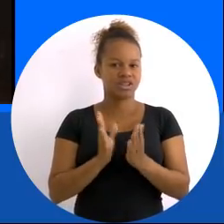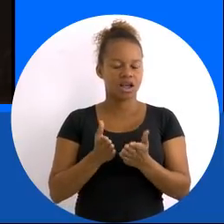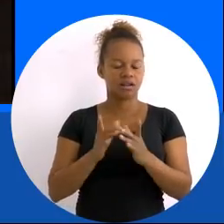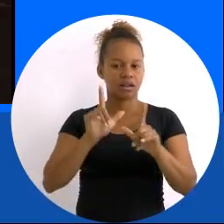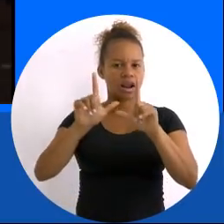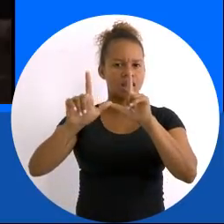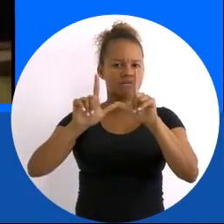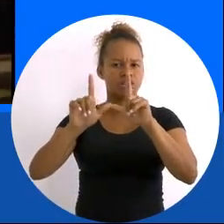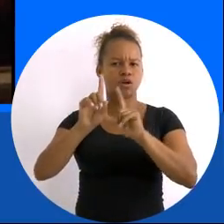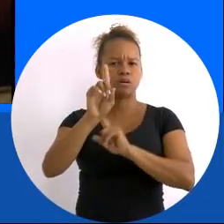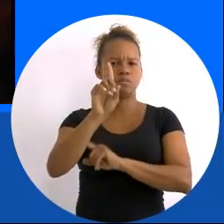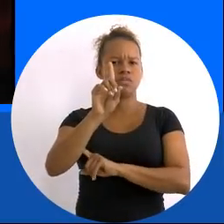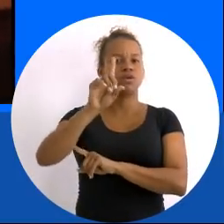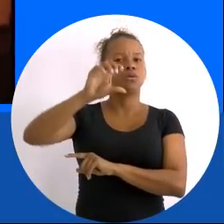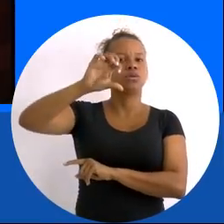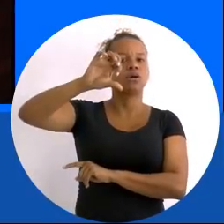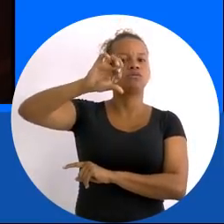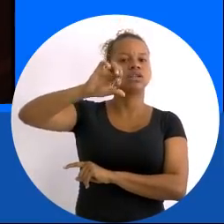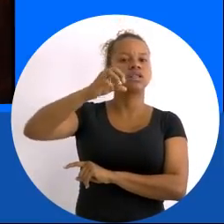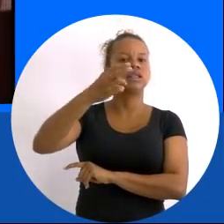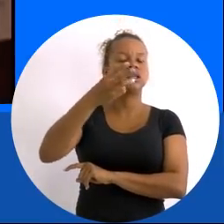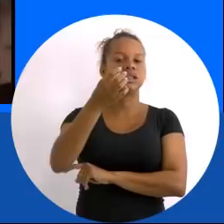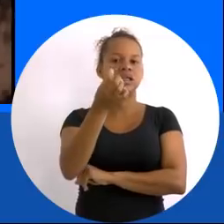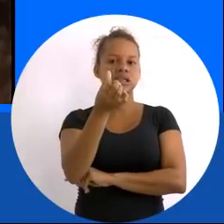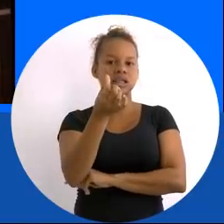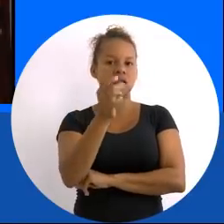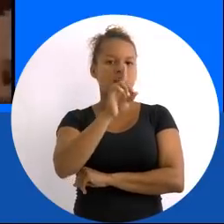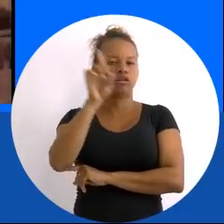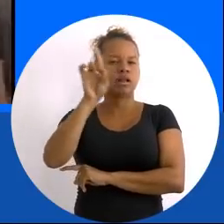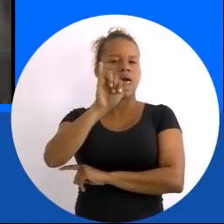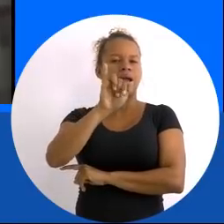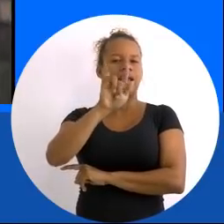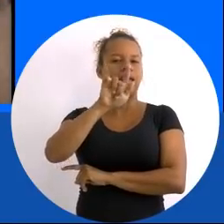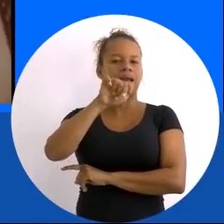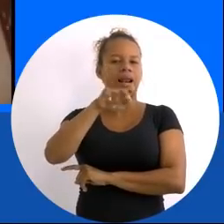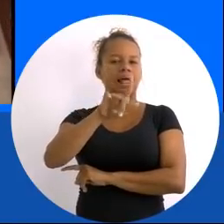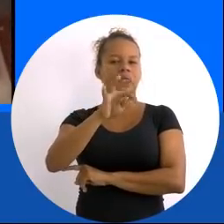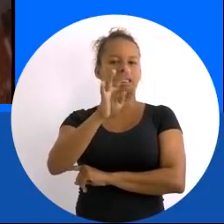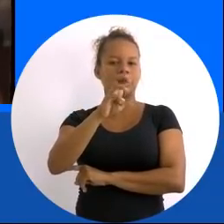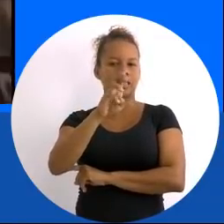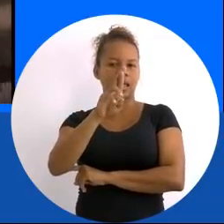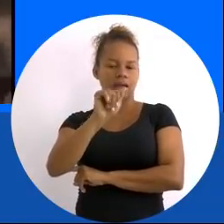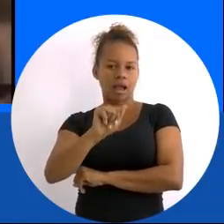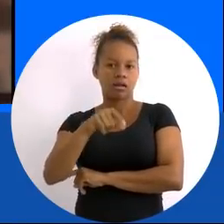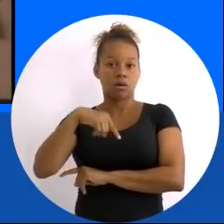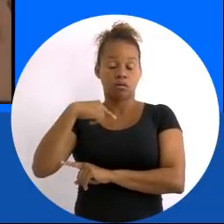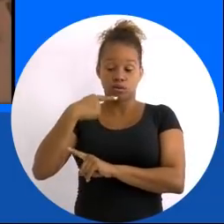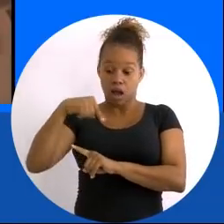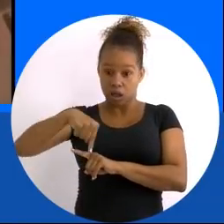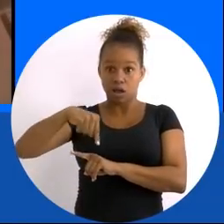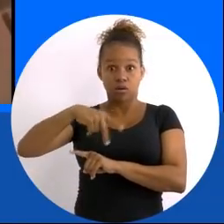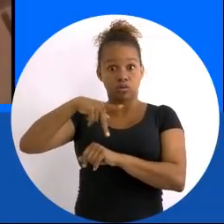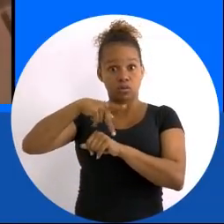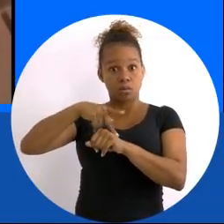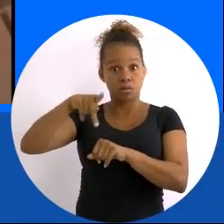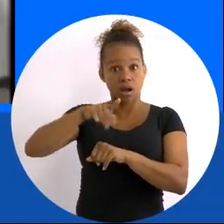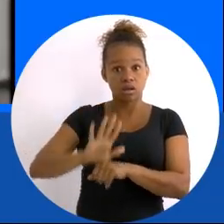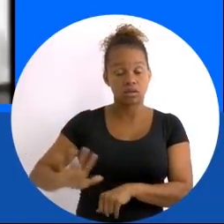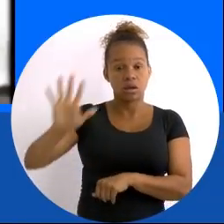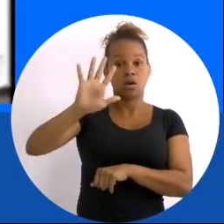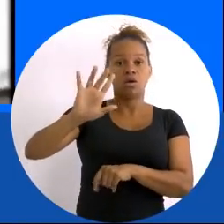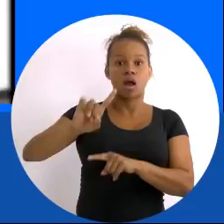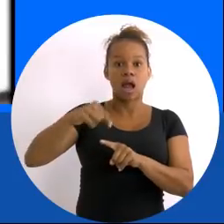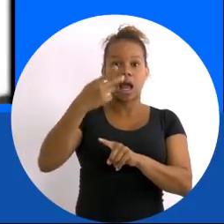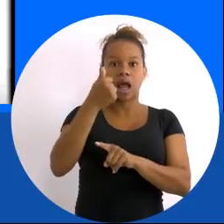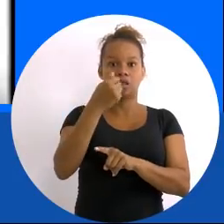televisão surgiu em 1936, na Inglaterra. No Brasil, apenas 14 anos depois, com a TV Tupi de São